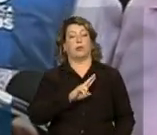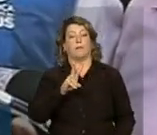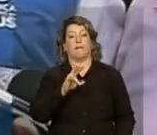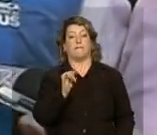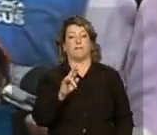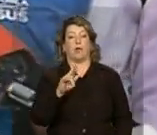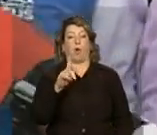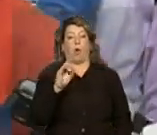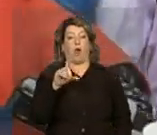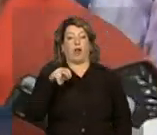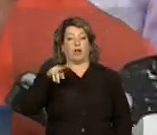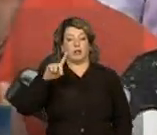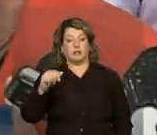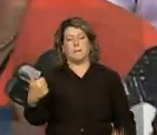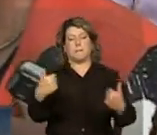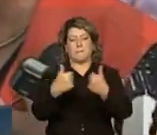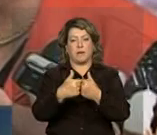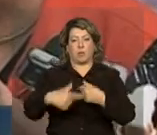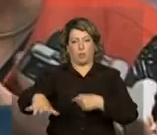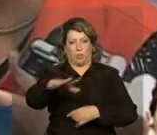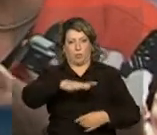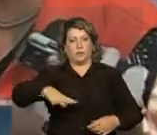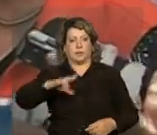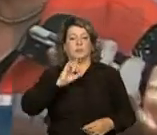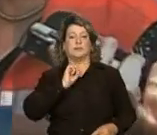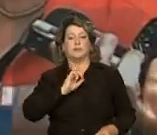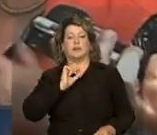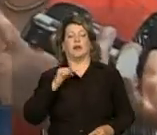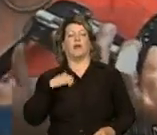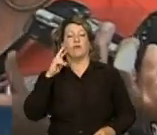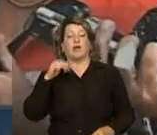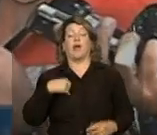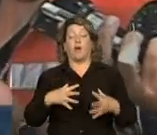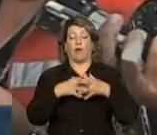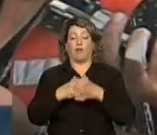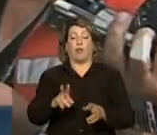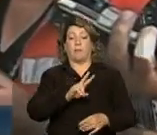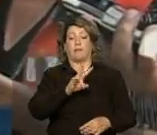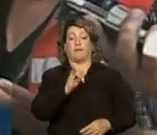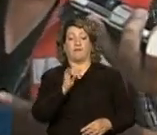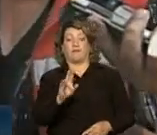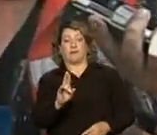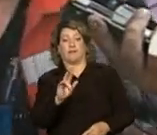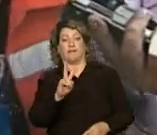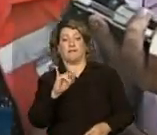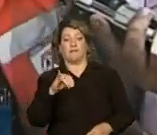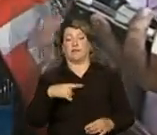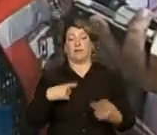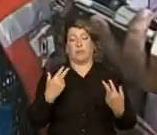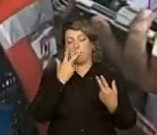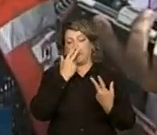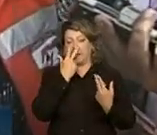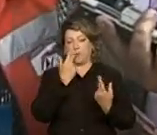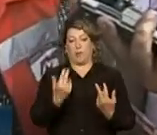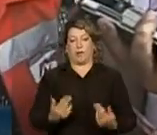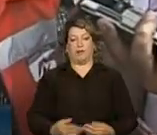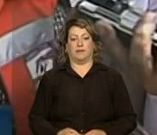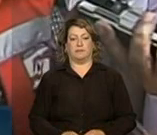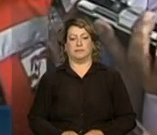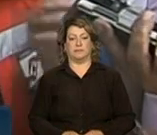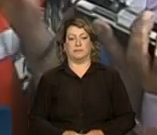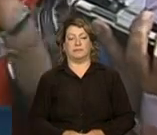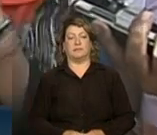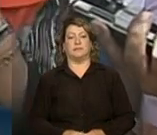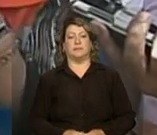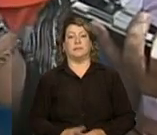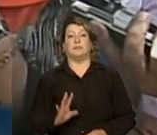Virgolândia. Ou seja, é perto de Virginópolis. É perto de Virginópolis. Eu confundo porque Virgo e Virgem é a mesma coisa. Mesma origem.